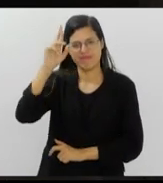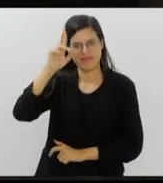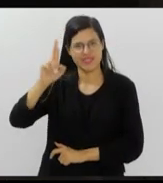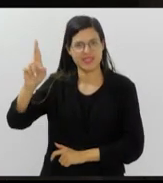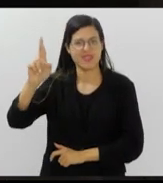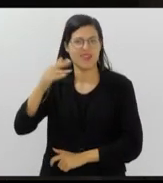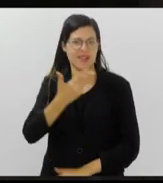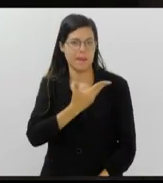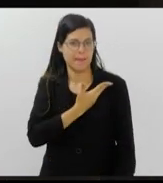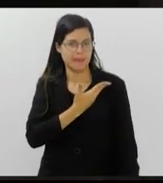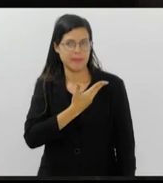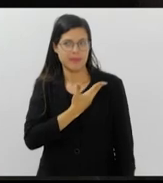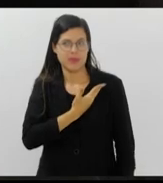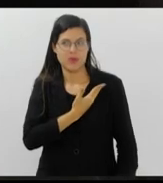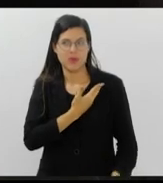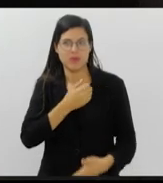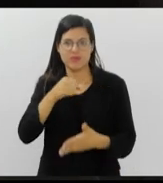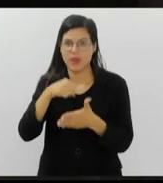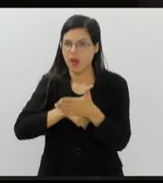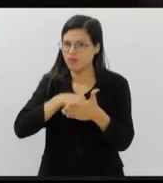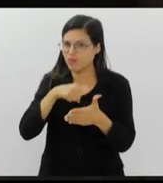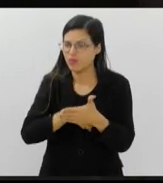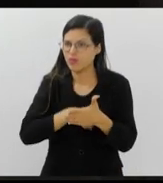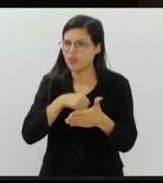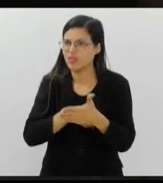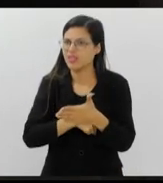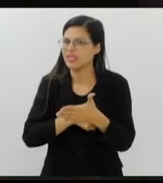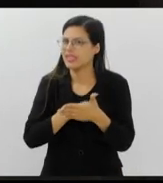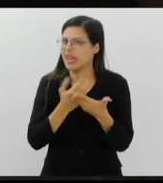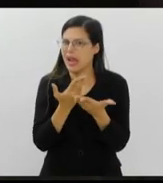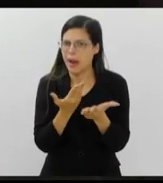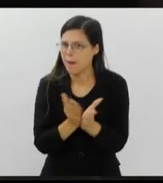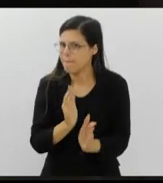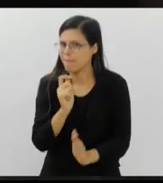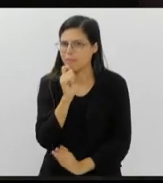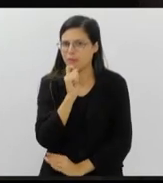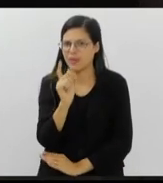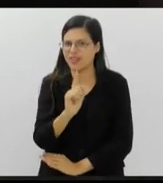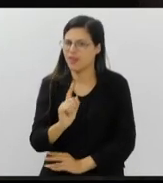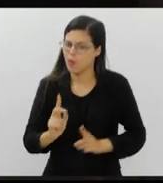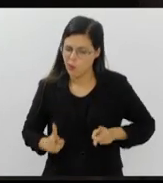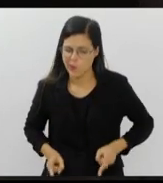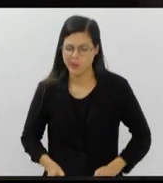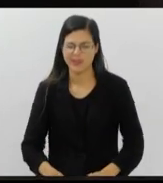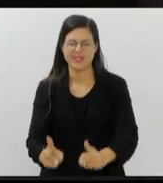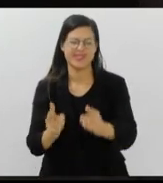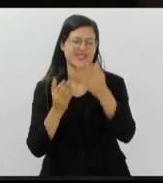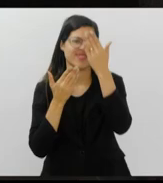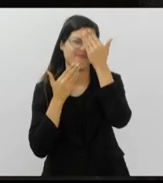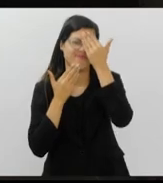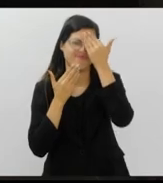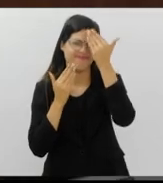luta não esmorece. Vamos adiante. Muito obrigada.